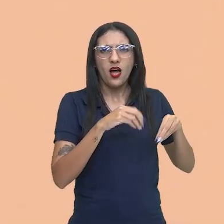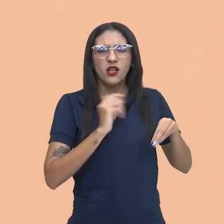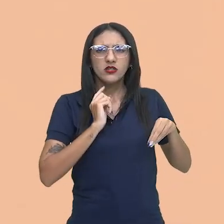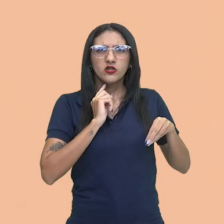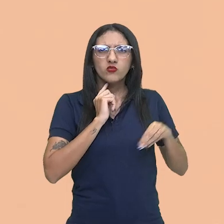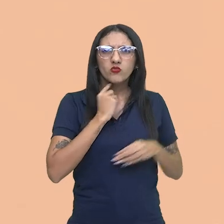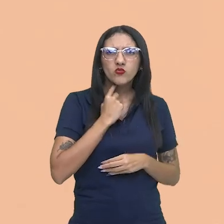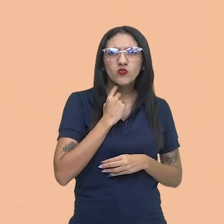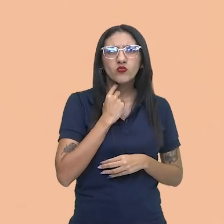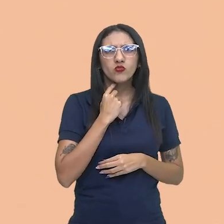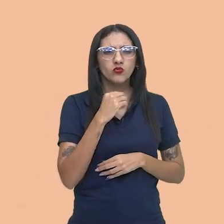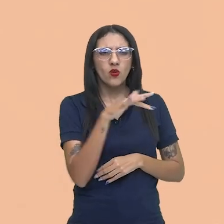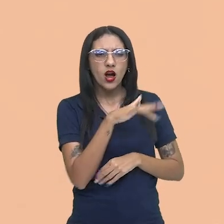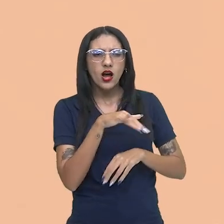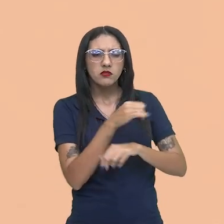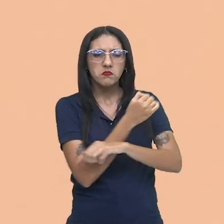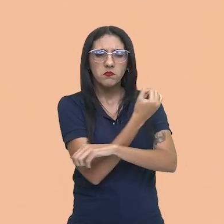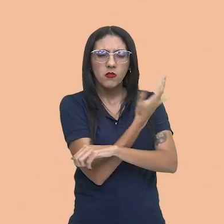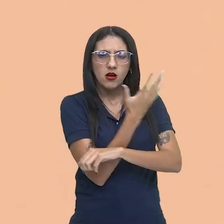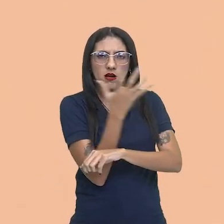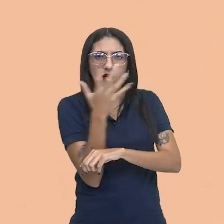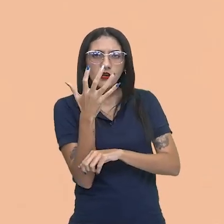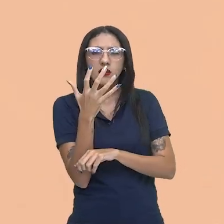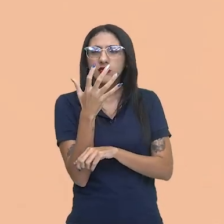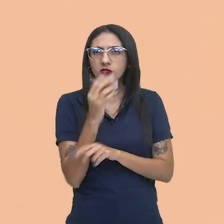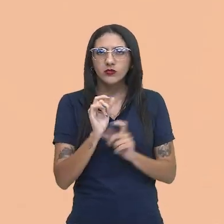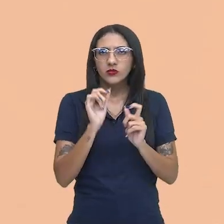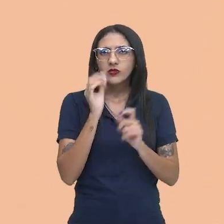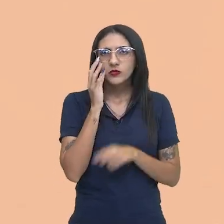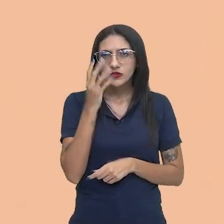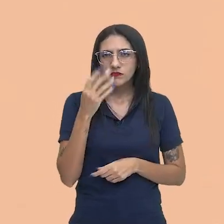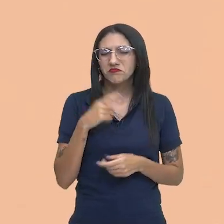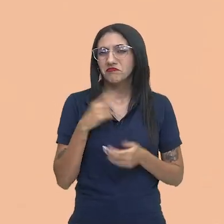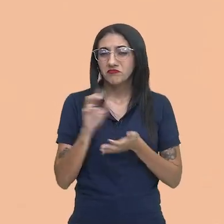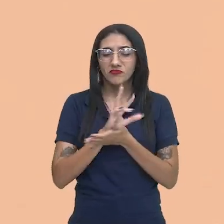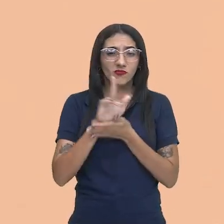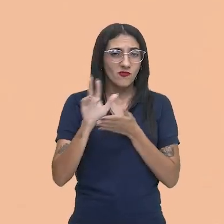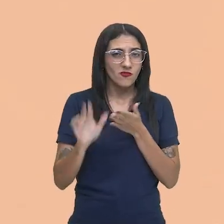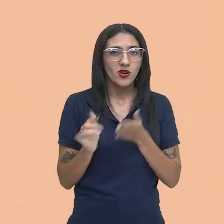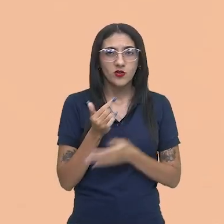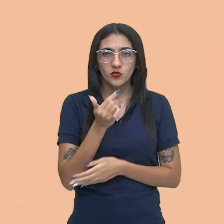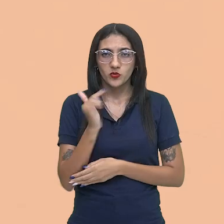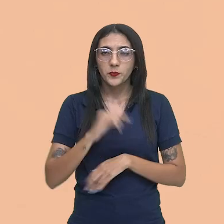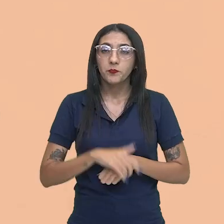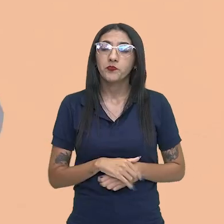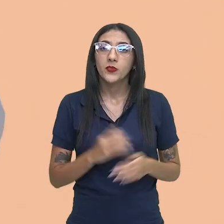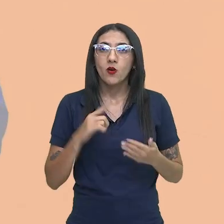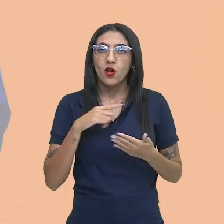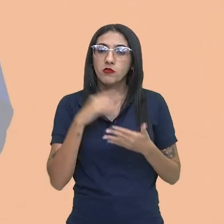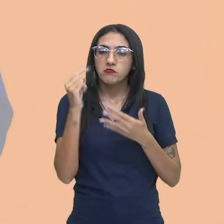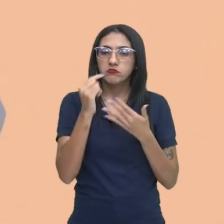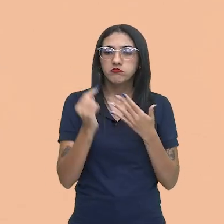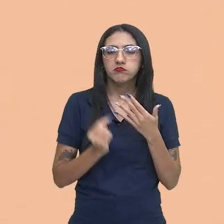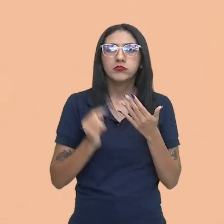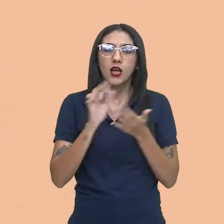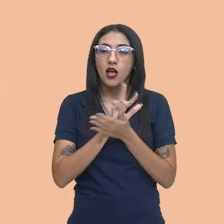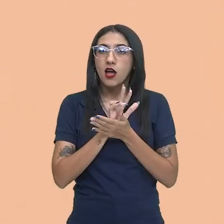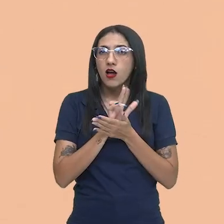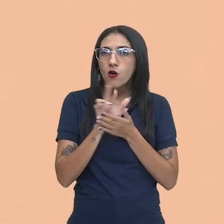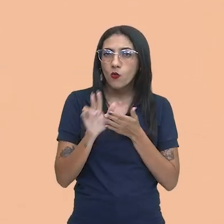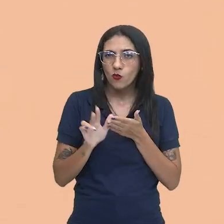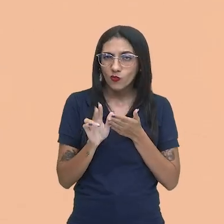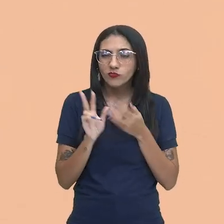aquela vegetação que sofreu ali desmatamento, entre outras questões. Então, são alguns dos pontos aí que eu coloquei